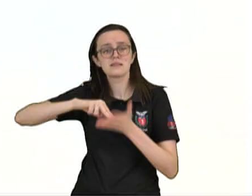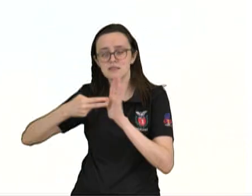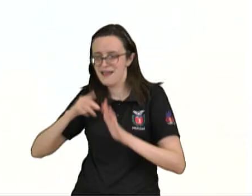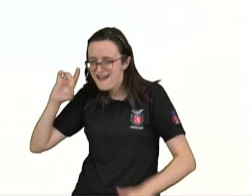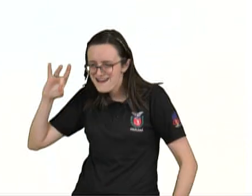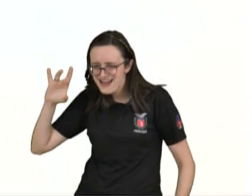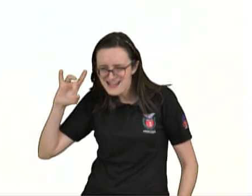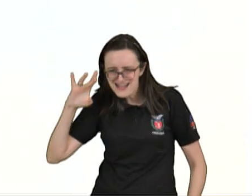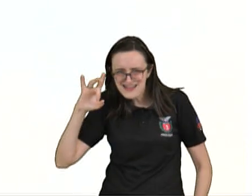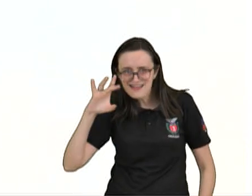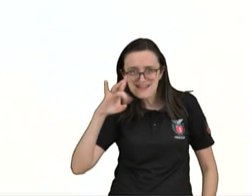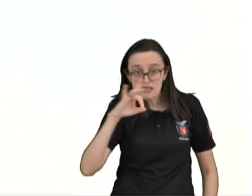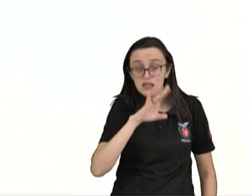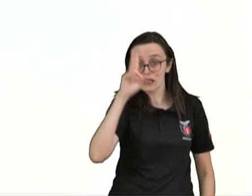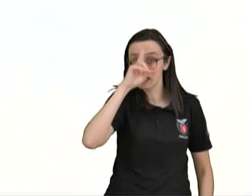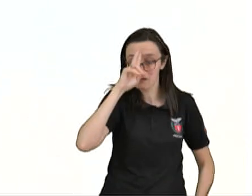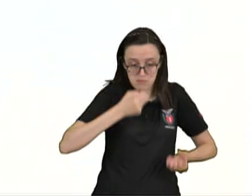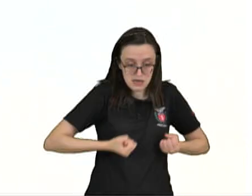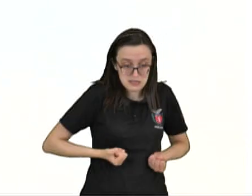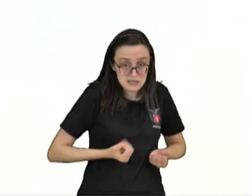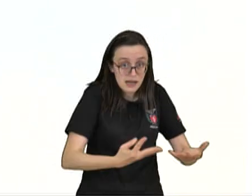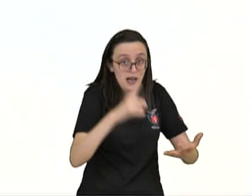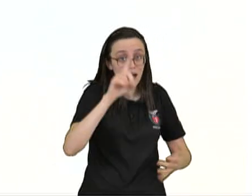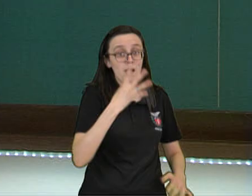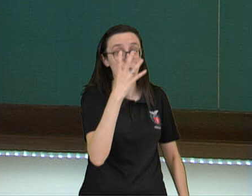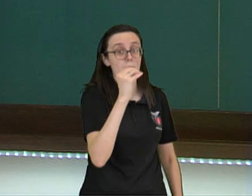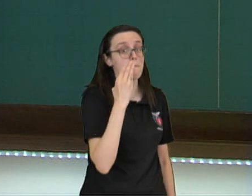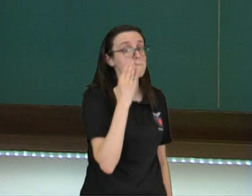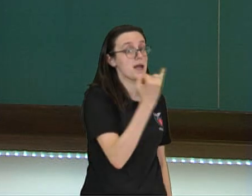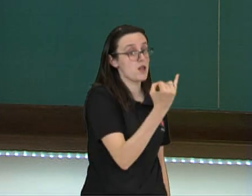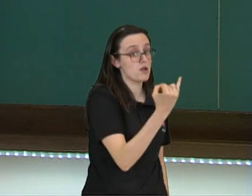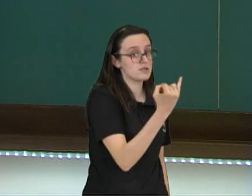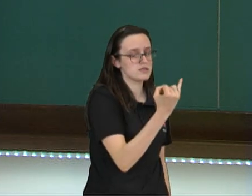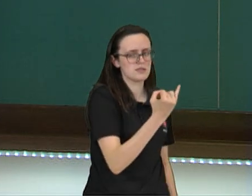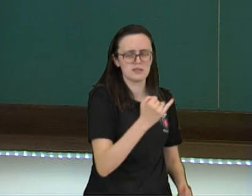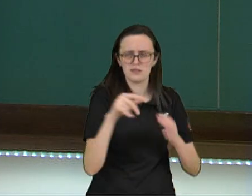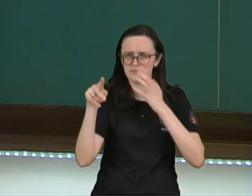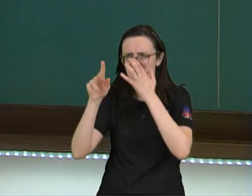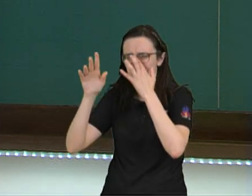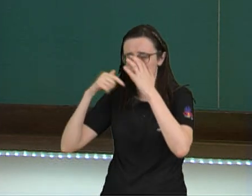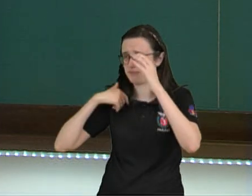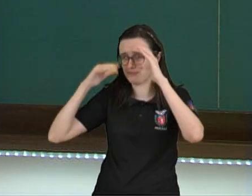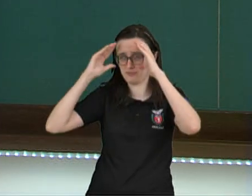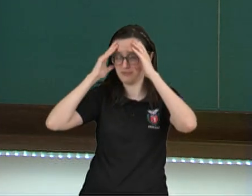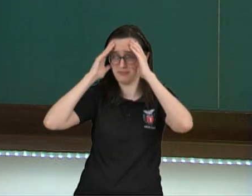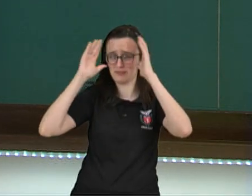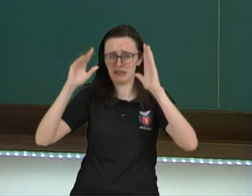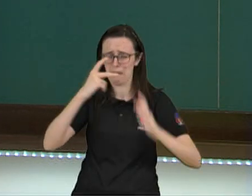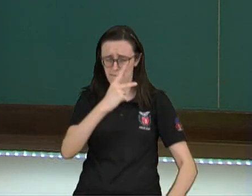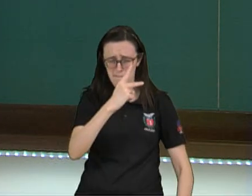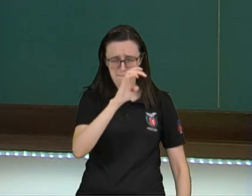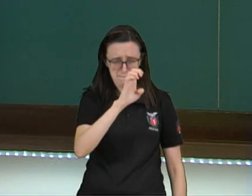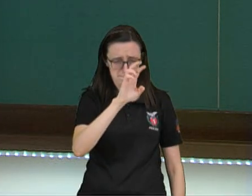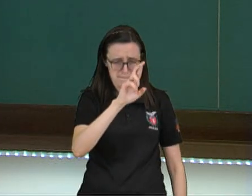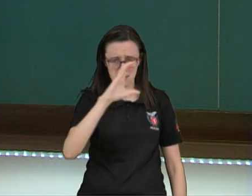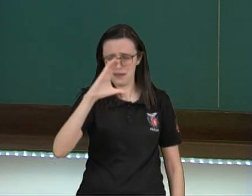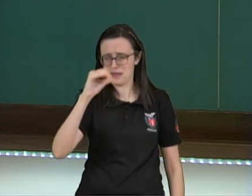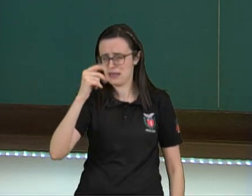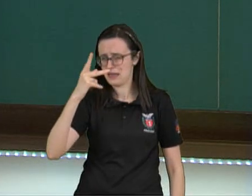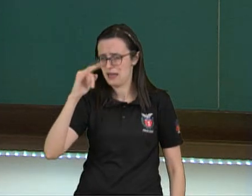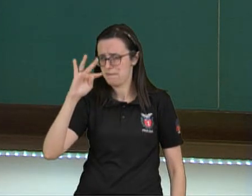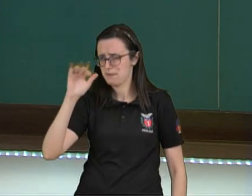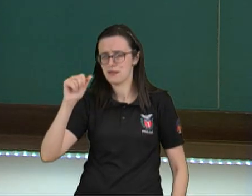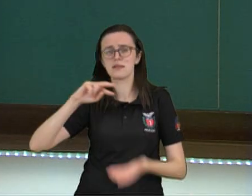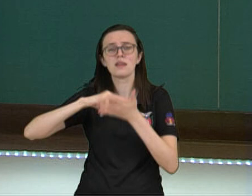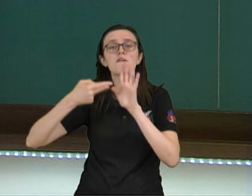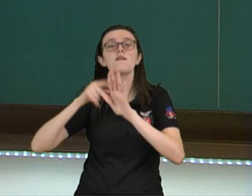que foram gastos 40 bilhões de dólares? Professor, o que é isso de valor per capita? Per capita